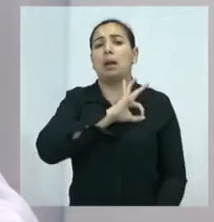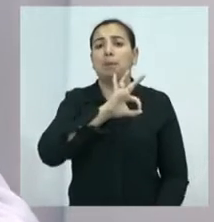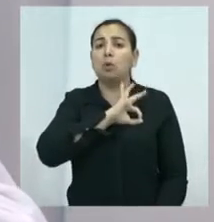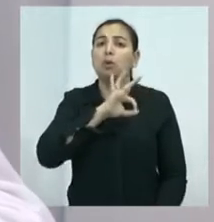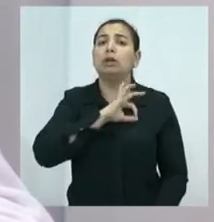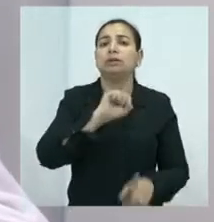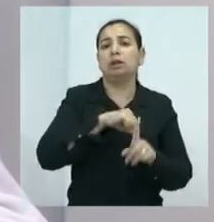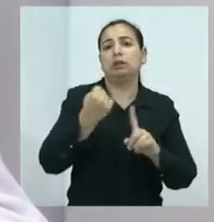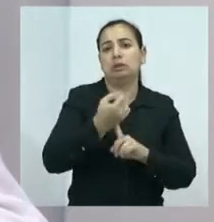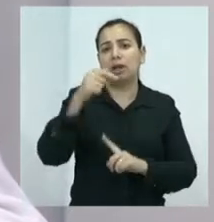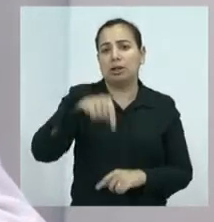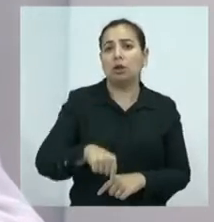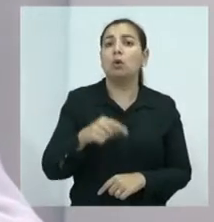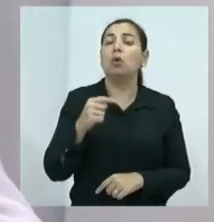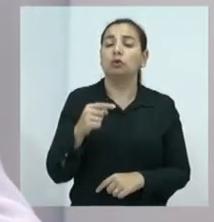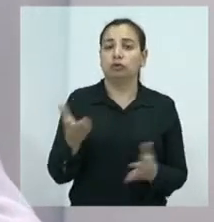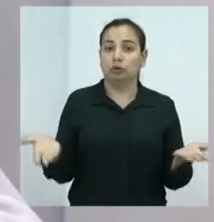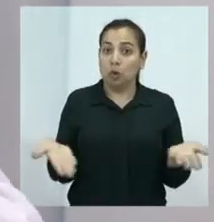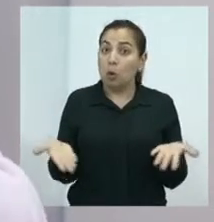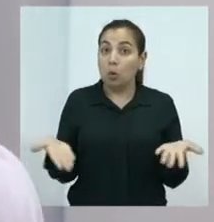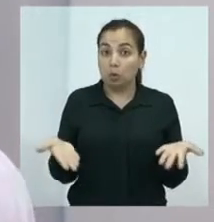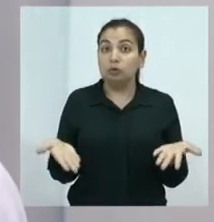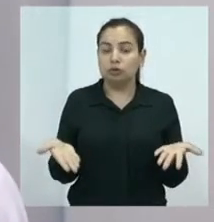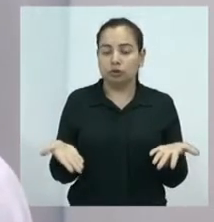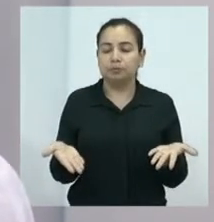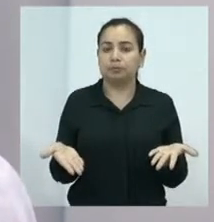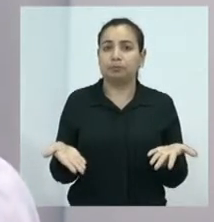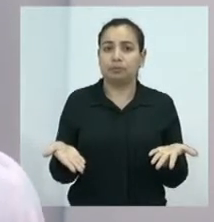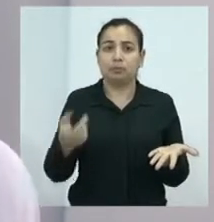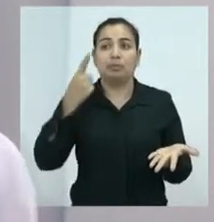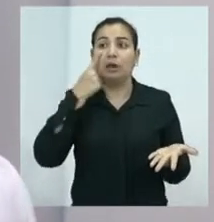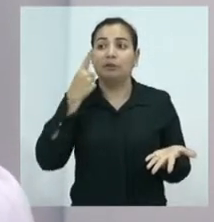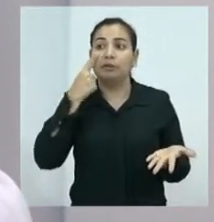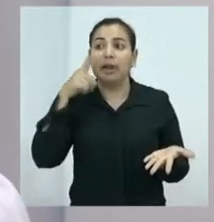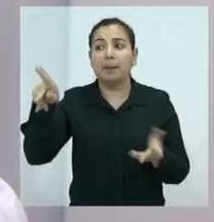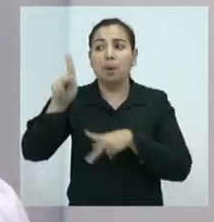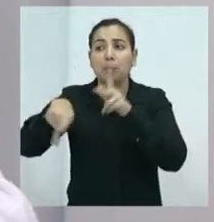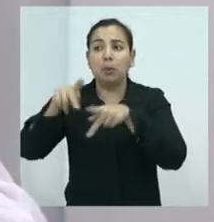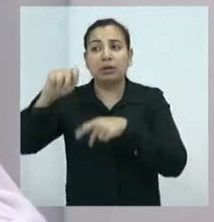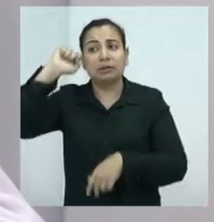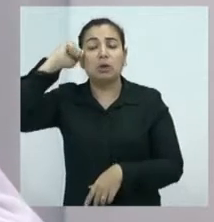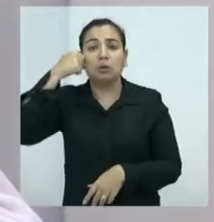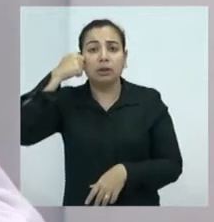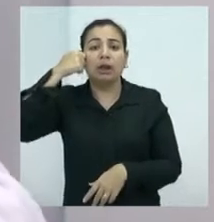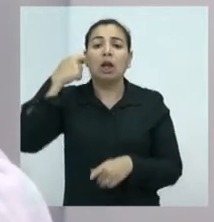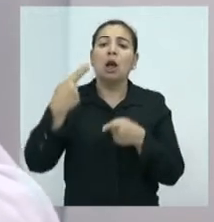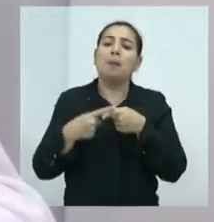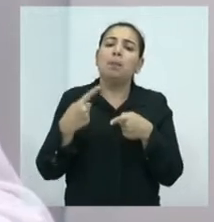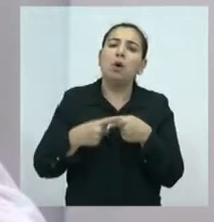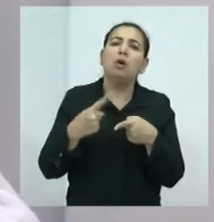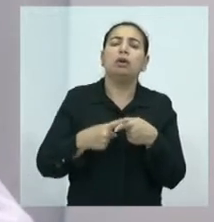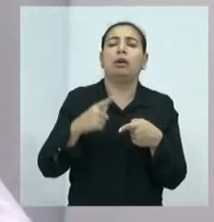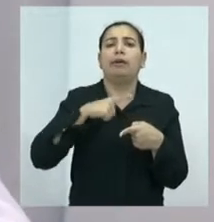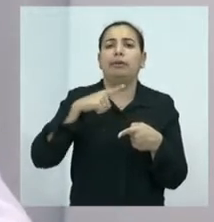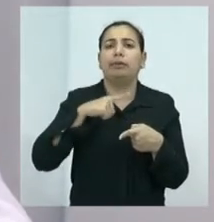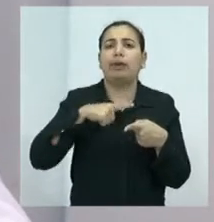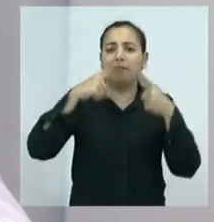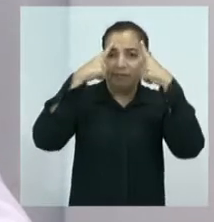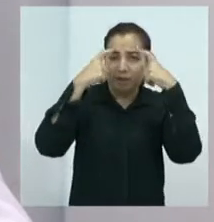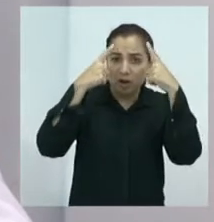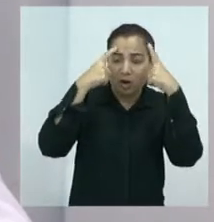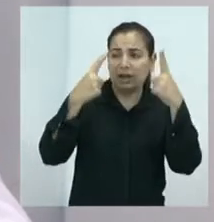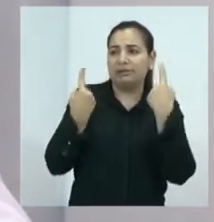brasileira hoje, partindo do ponto de vista da população negra, exatamente por causa da questão do genocídio da